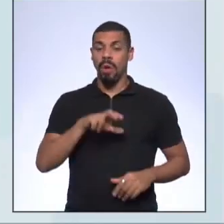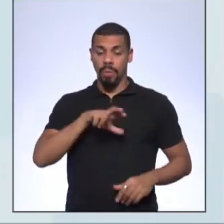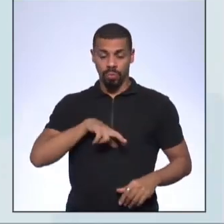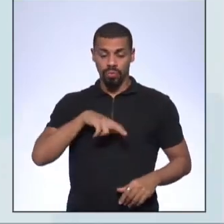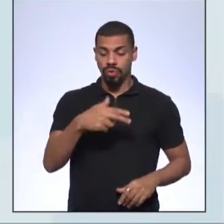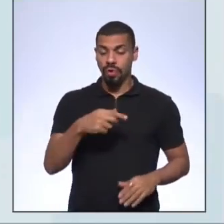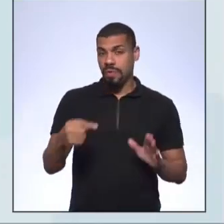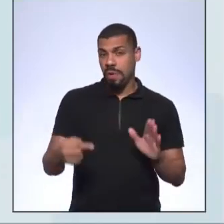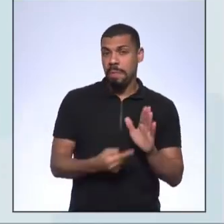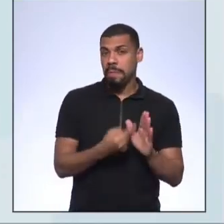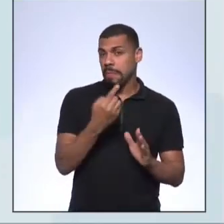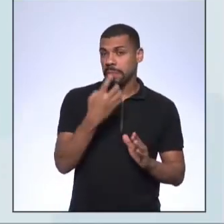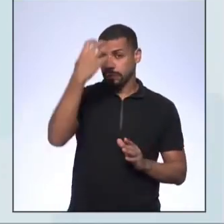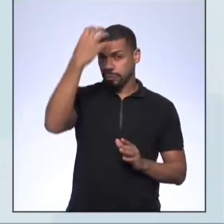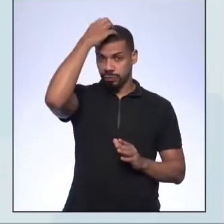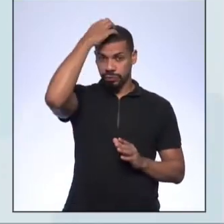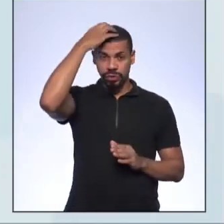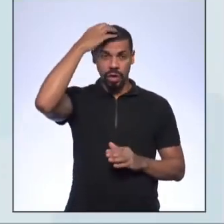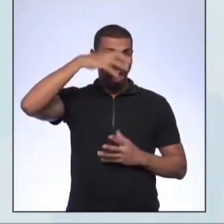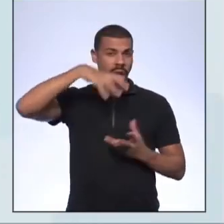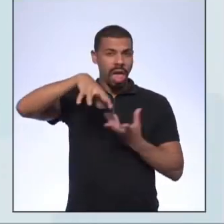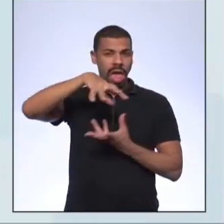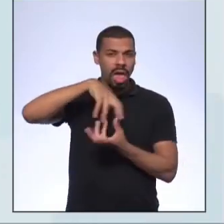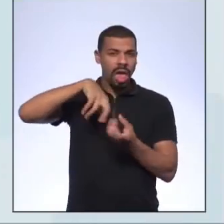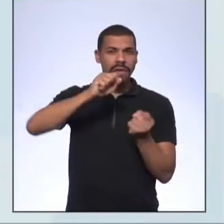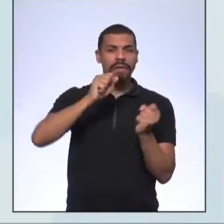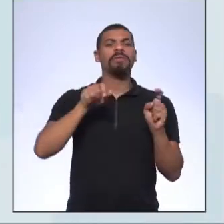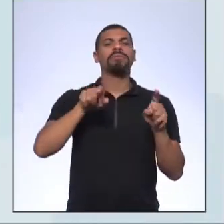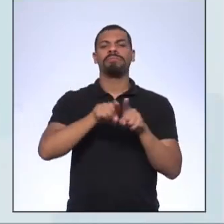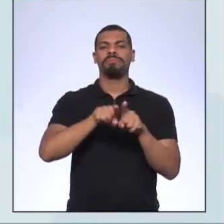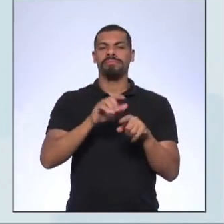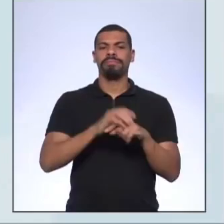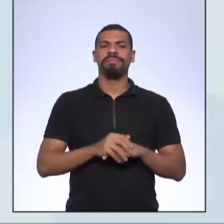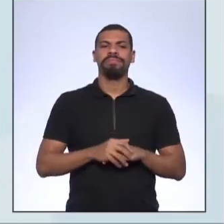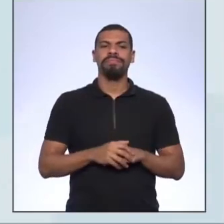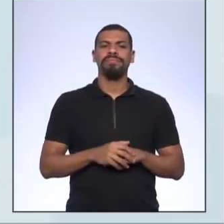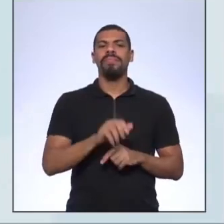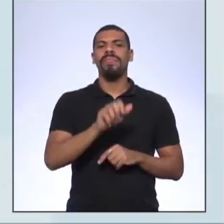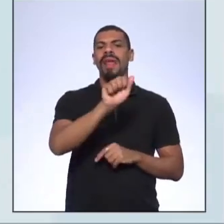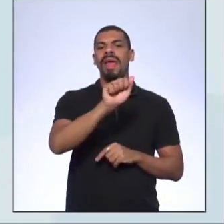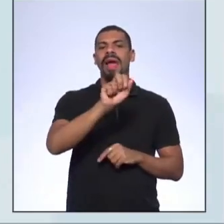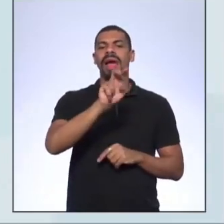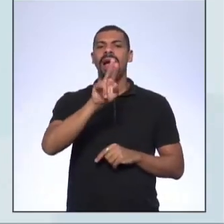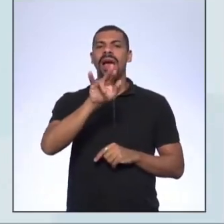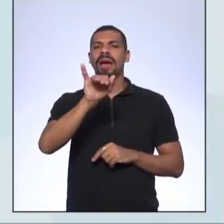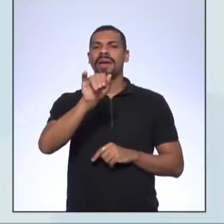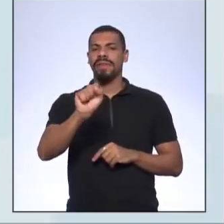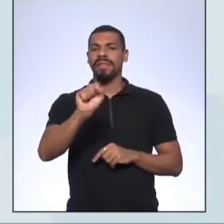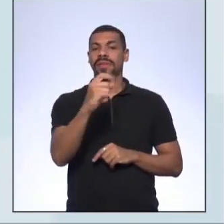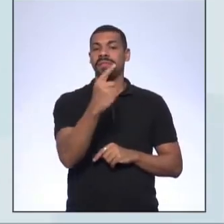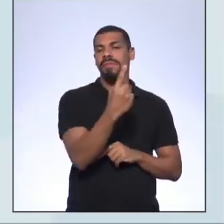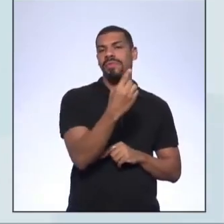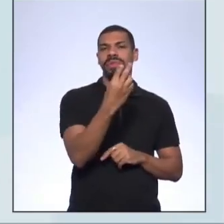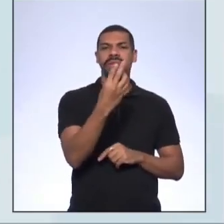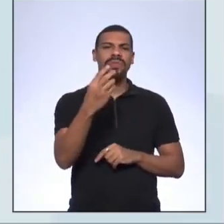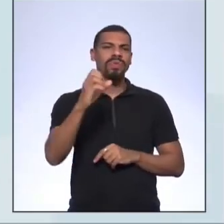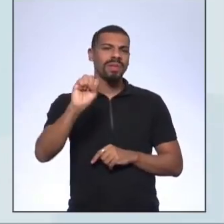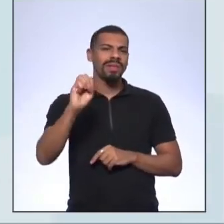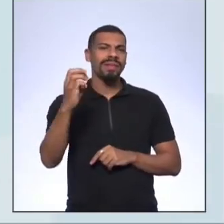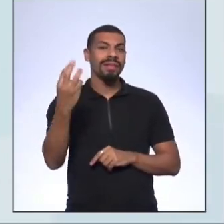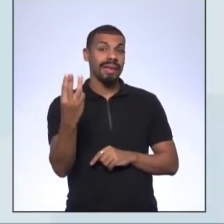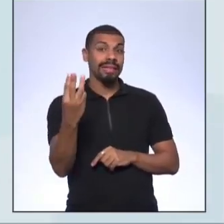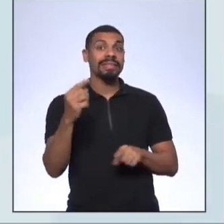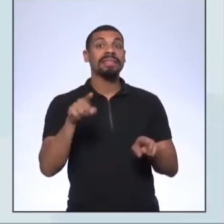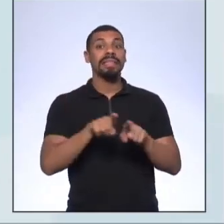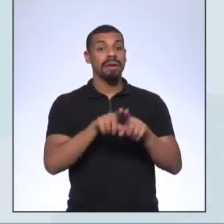primeira monarquia centralizada, com a Revolução de Avis, em 1383. Né? Foi uma revolução que centralizou, né,